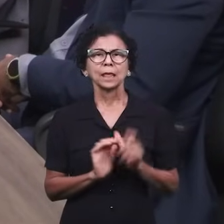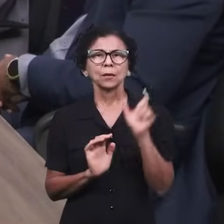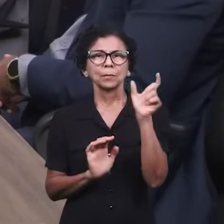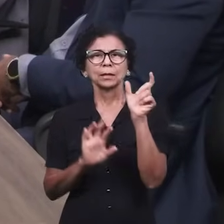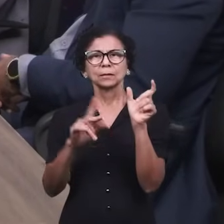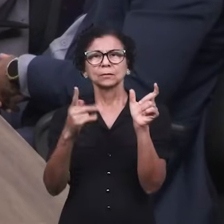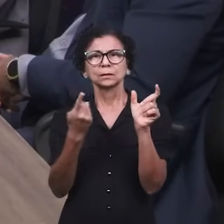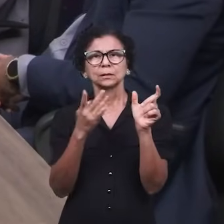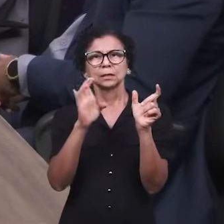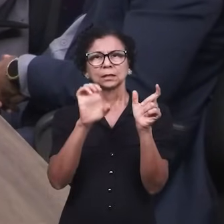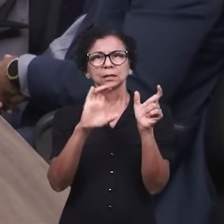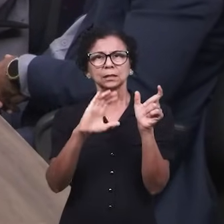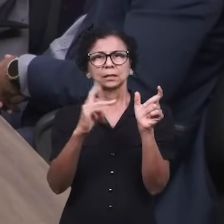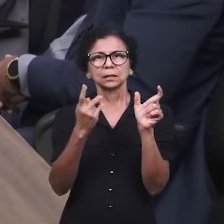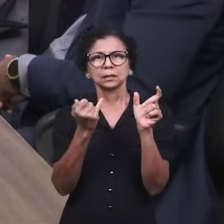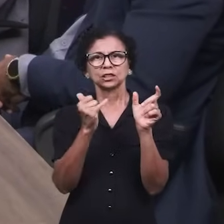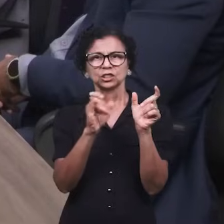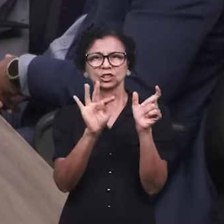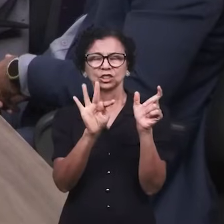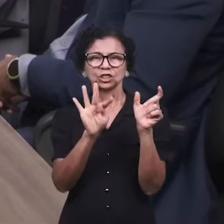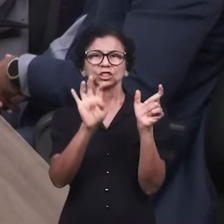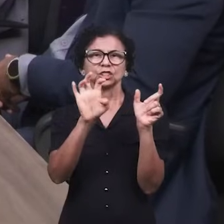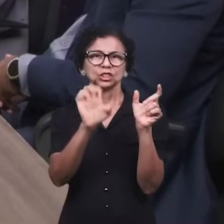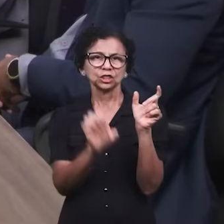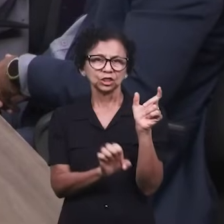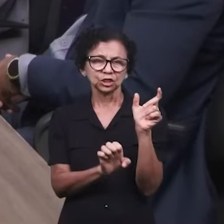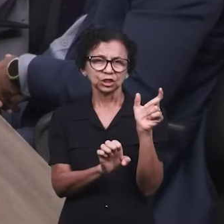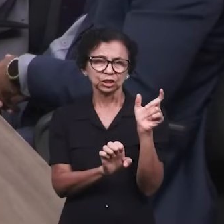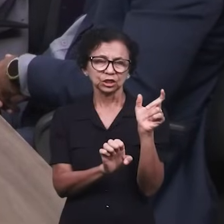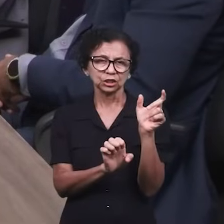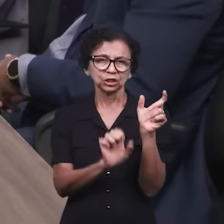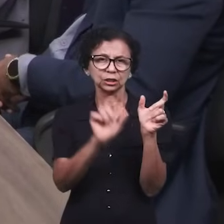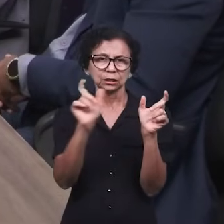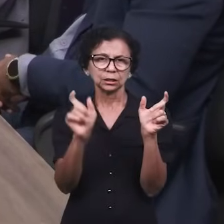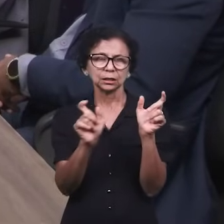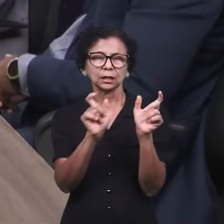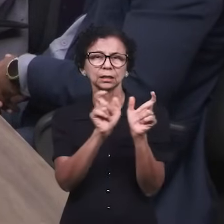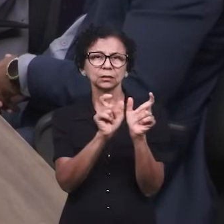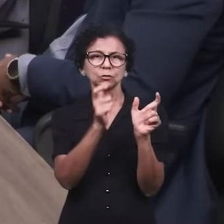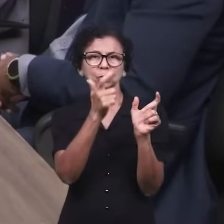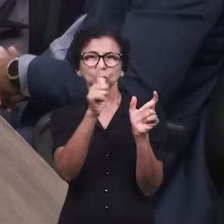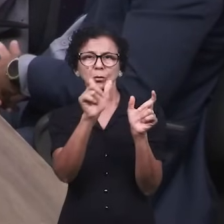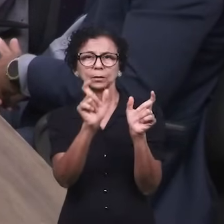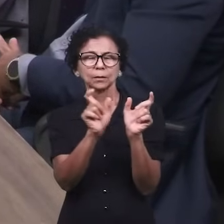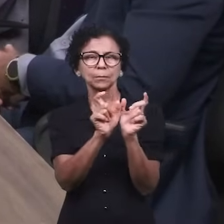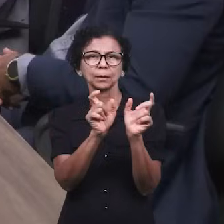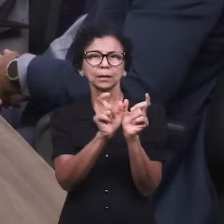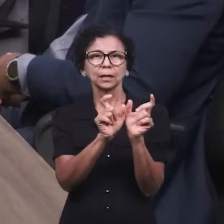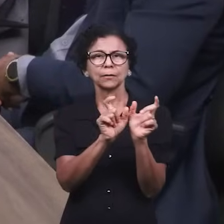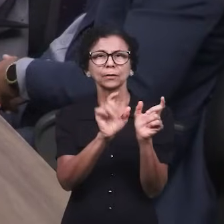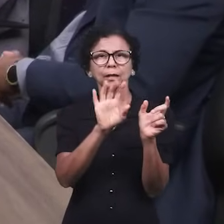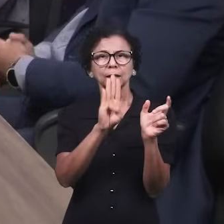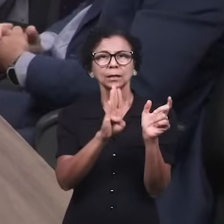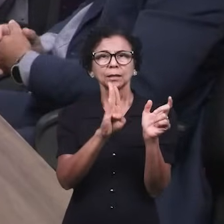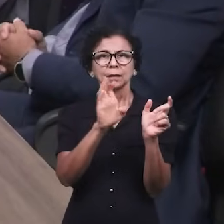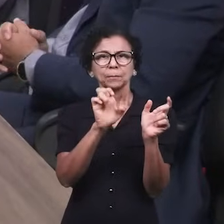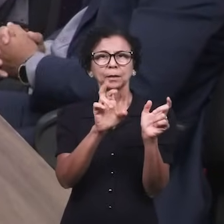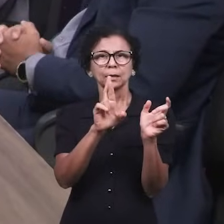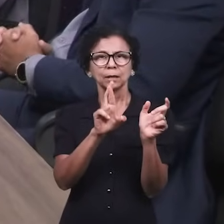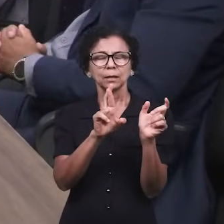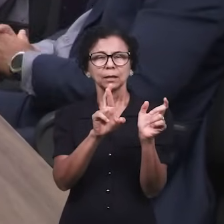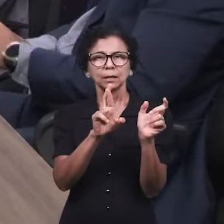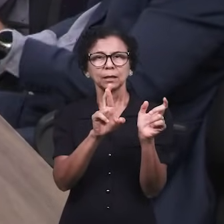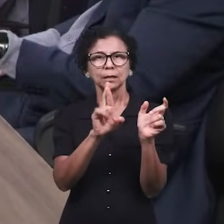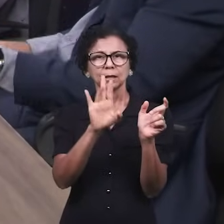palavra reshit, que é uma derivação da palavra bereshit. Diga-se de passagem, que a palavra bereshit, dela